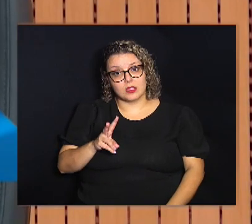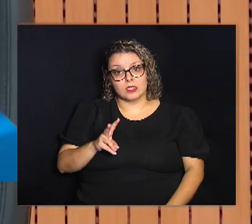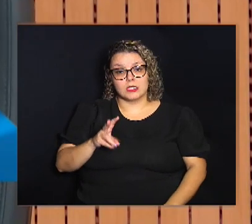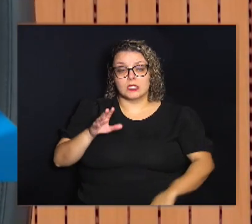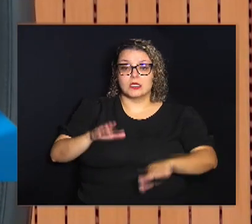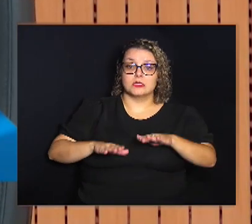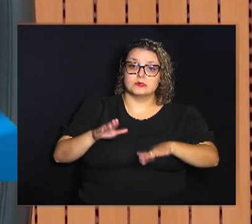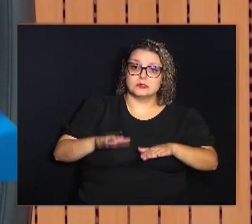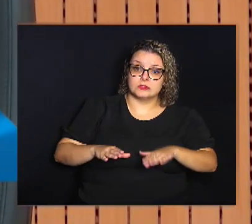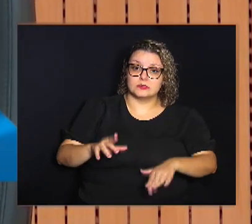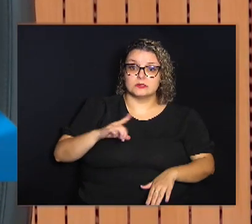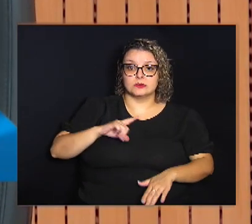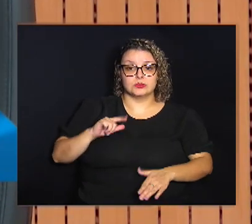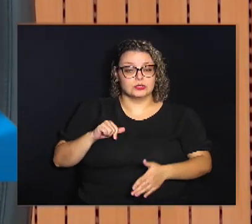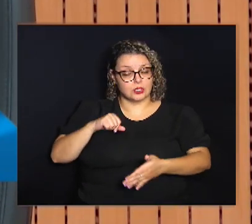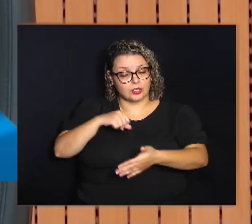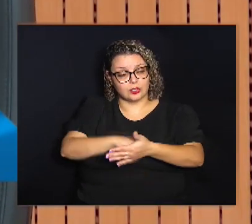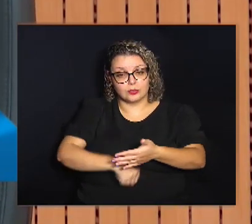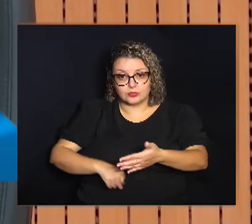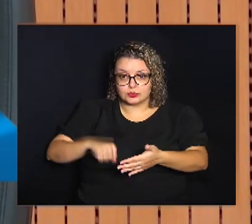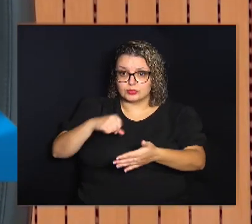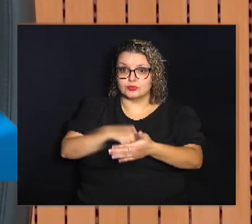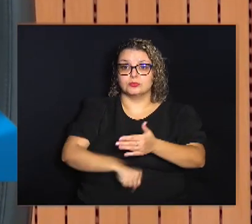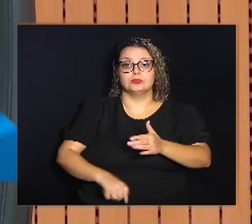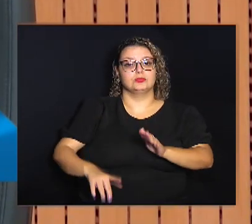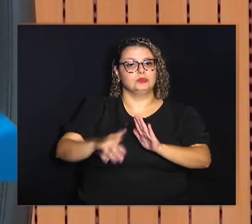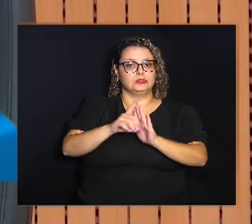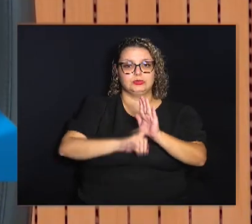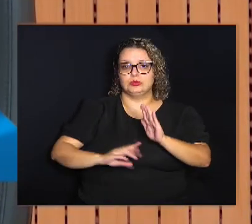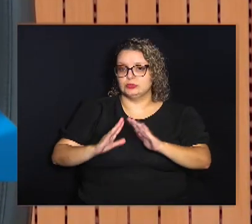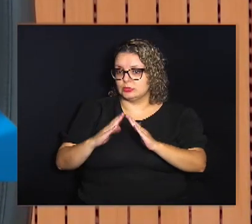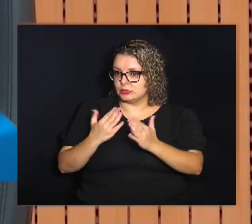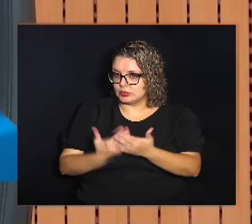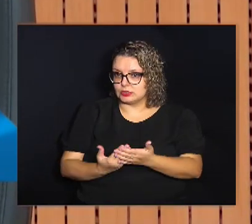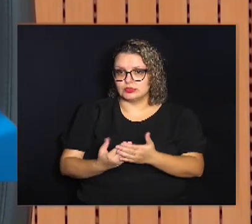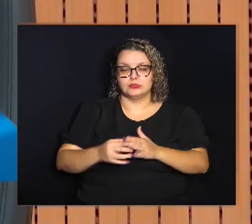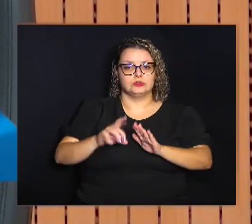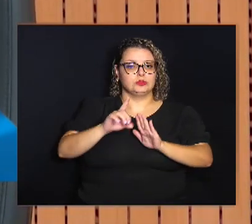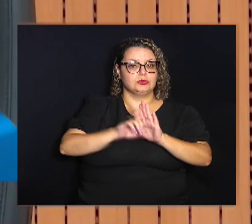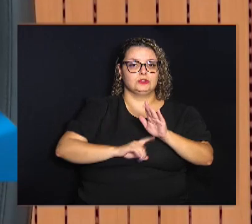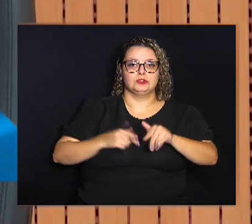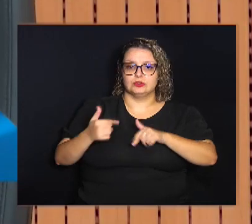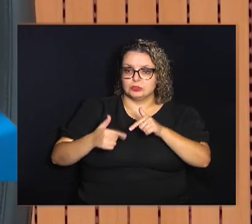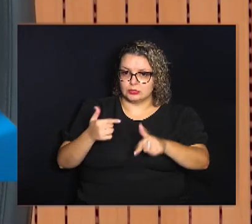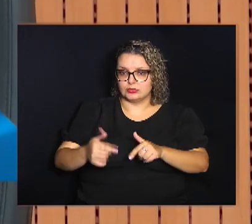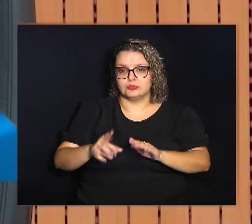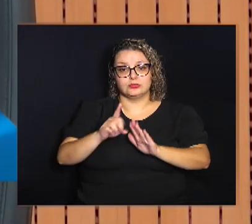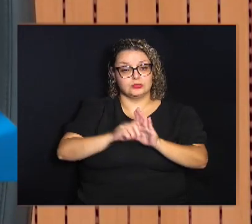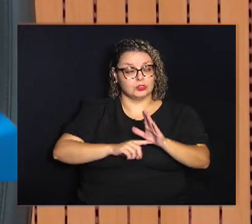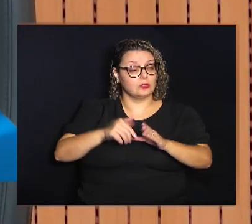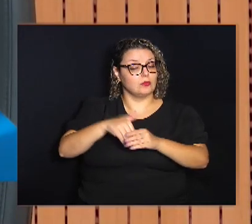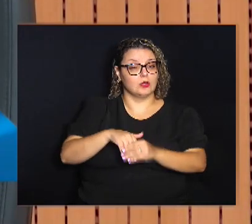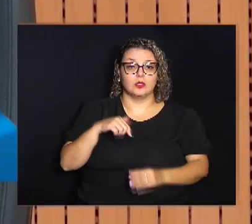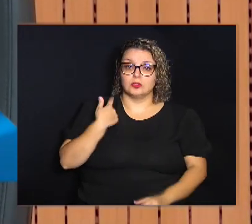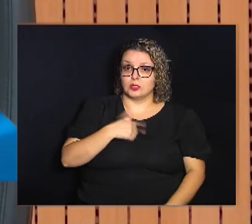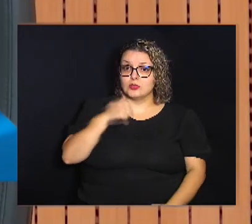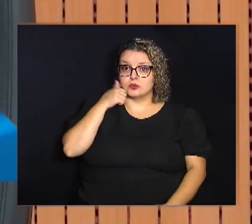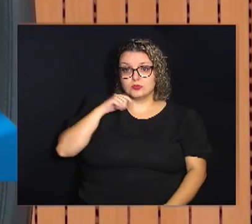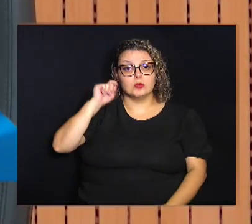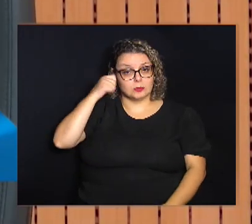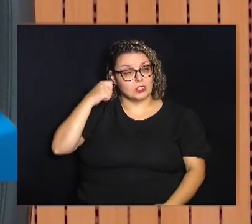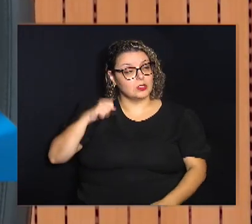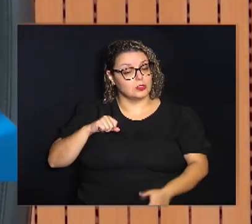enquanto existia a luta por direito à escola, né, direito ao trabalho, próprio direito ao voto, nós, mulheres negras, estávamos